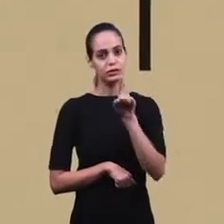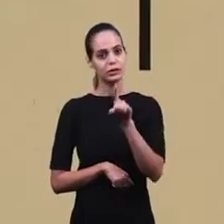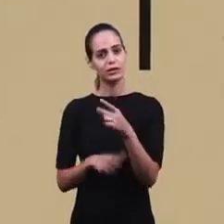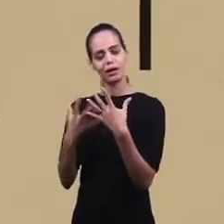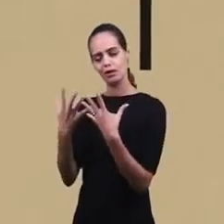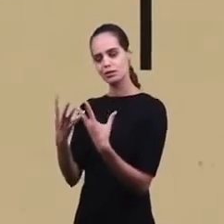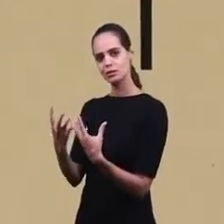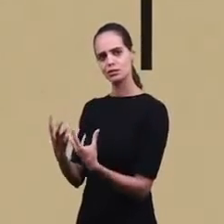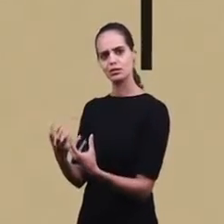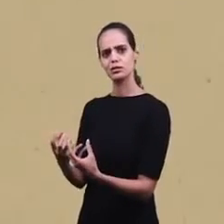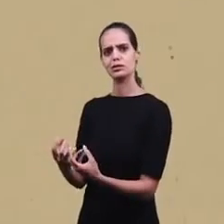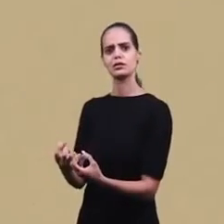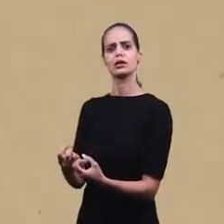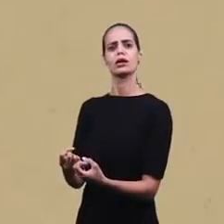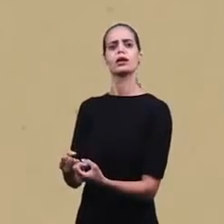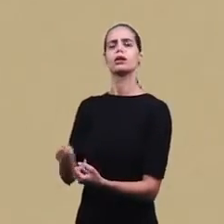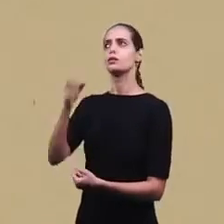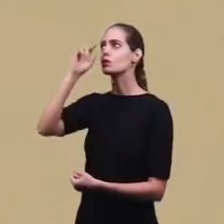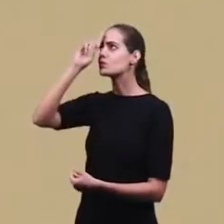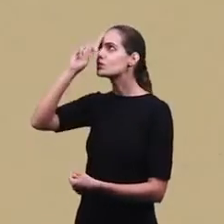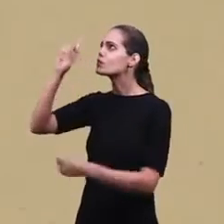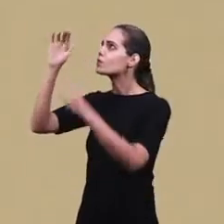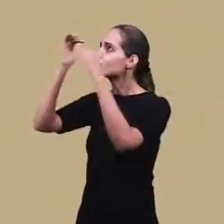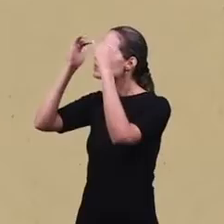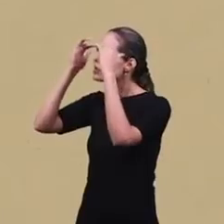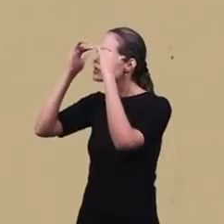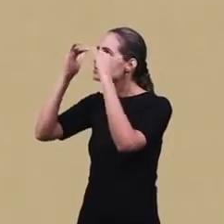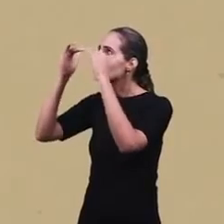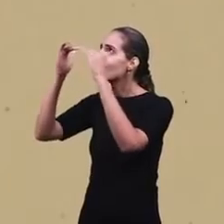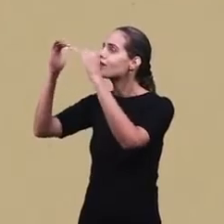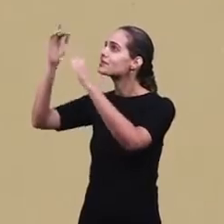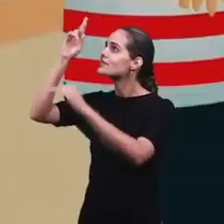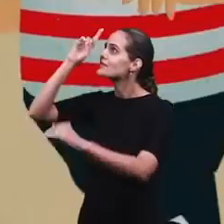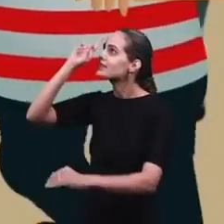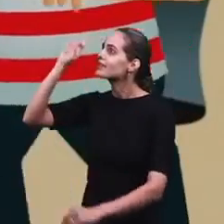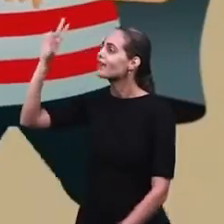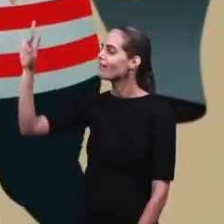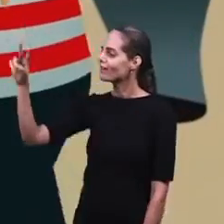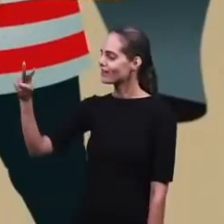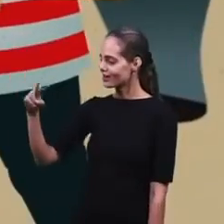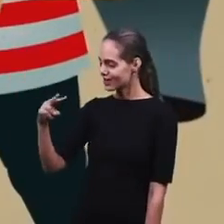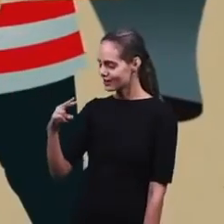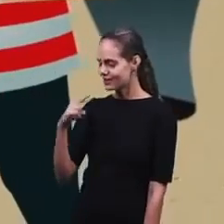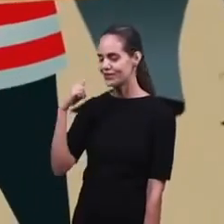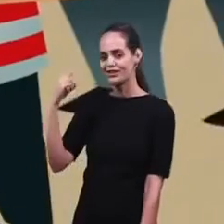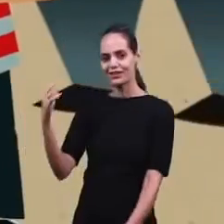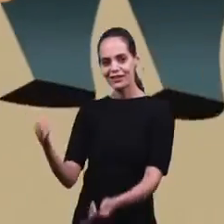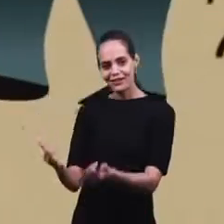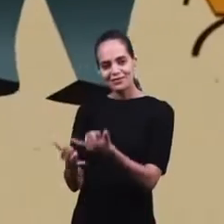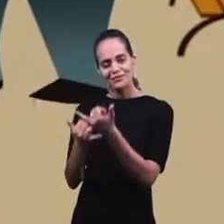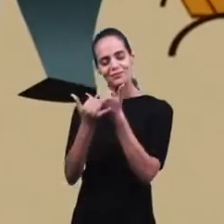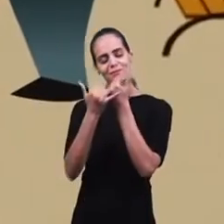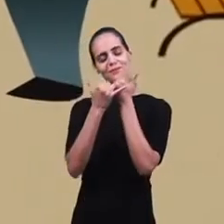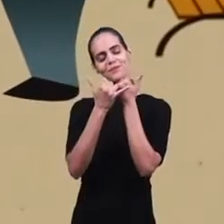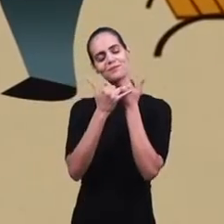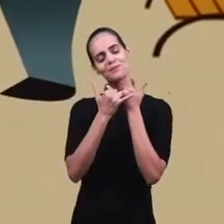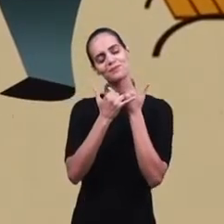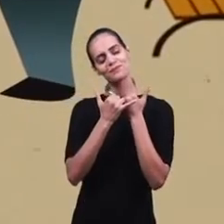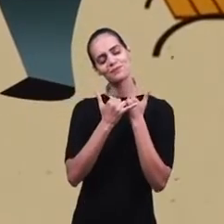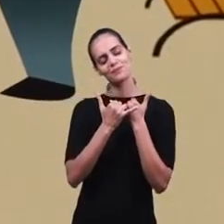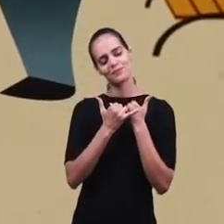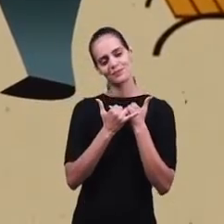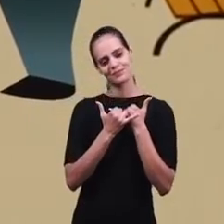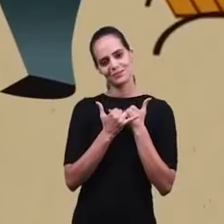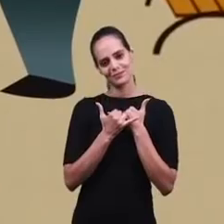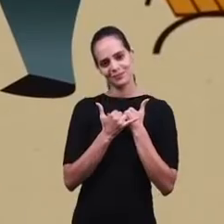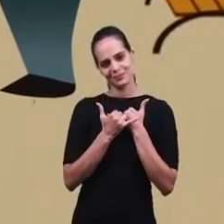pensamentos, e se converta ao Senhor, que dele se compadecerá. Torne